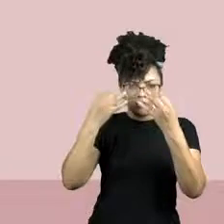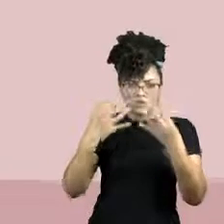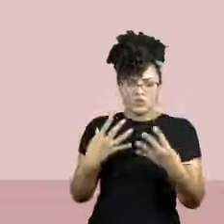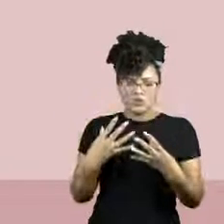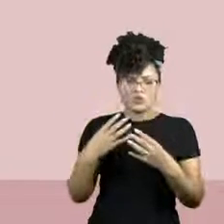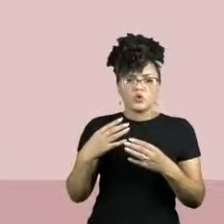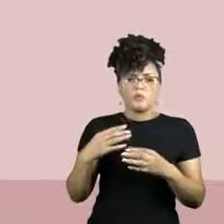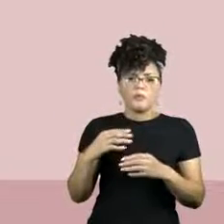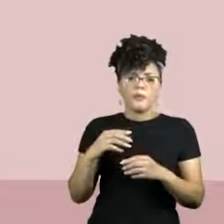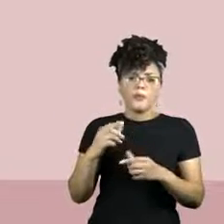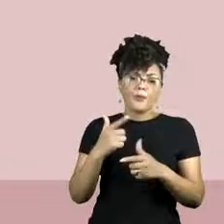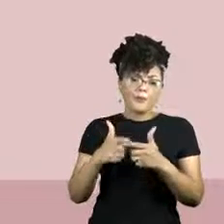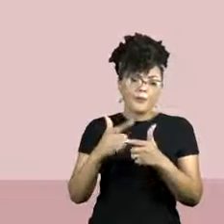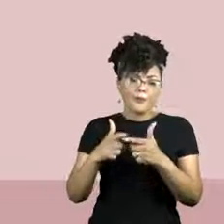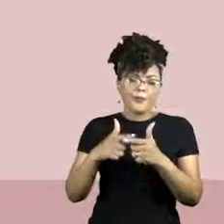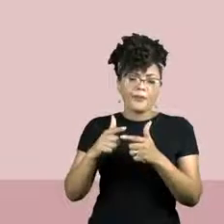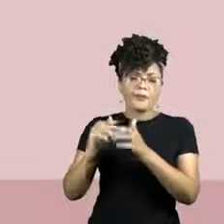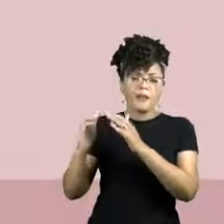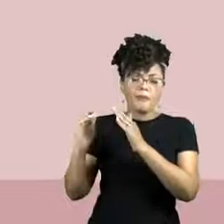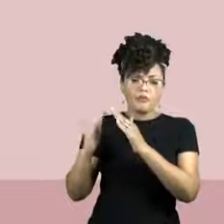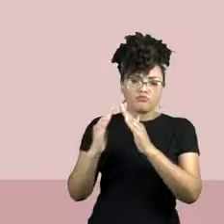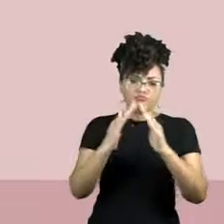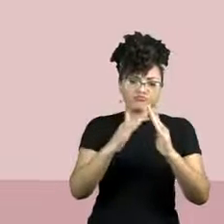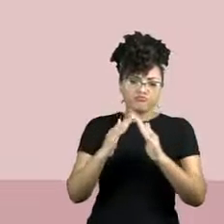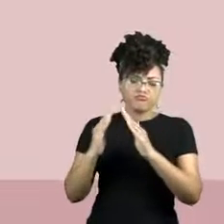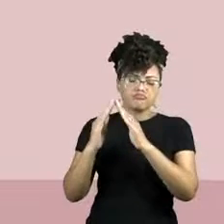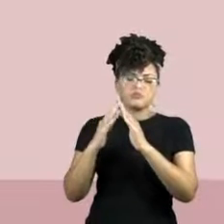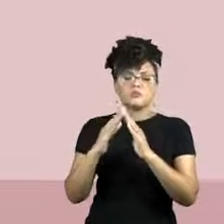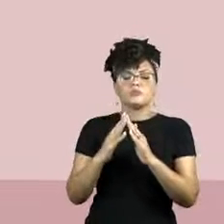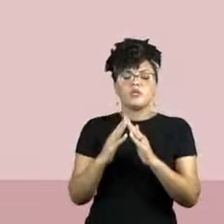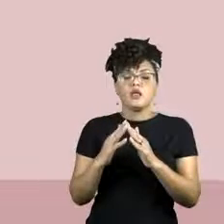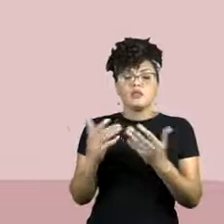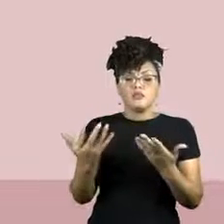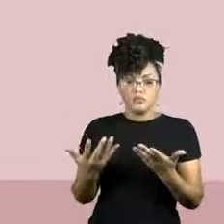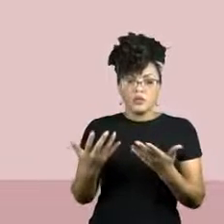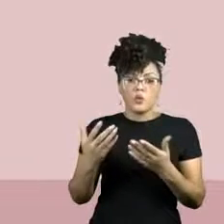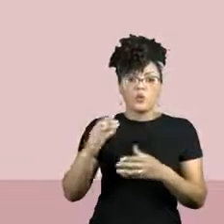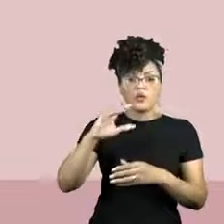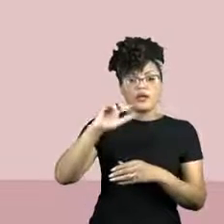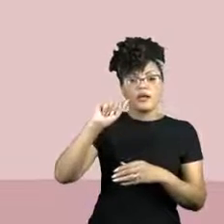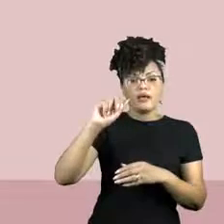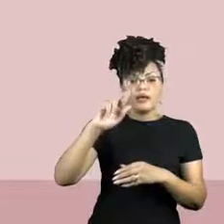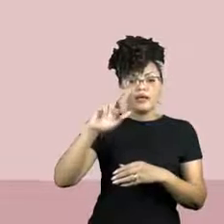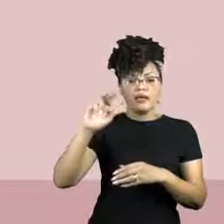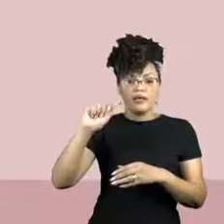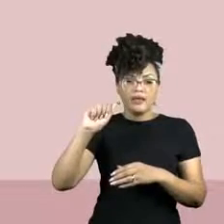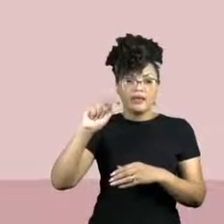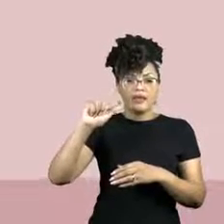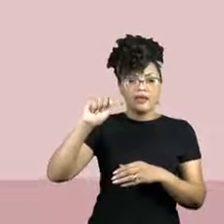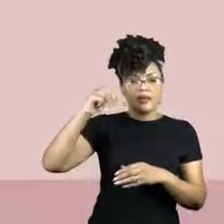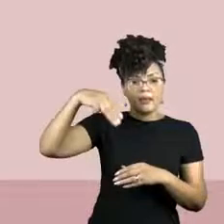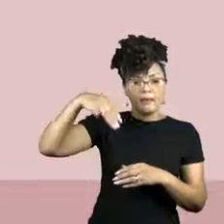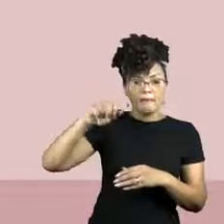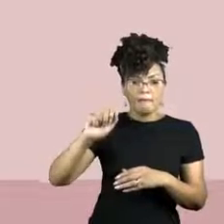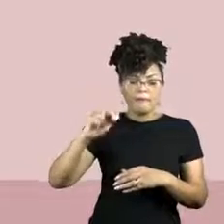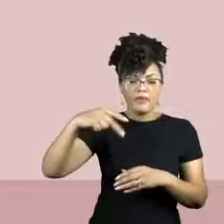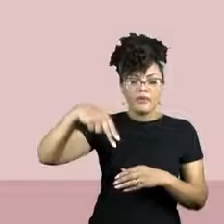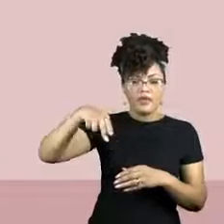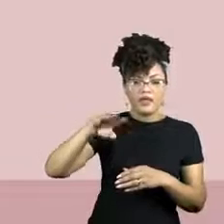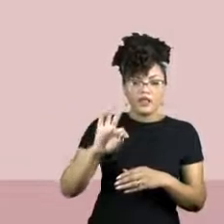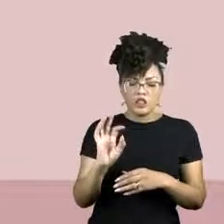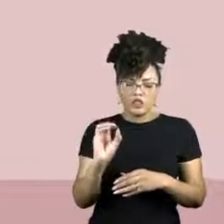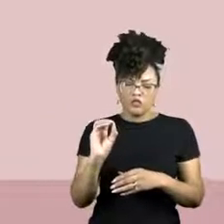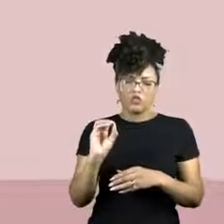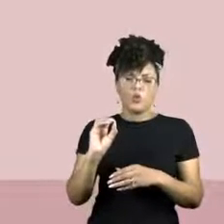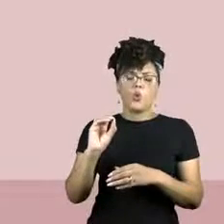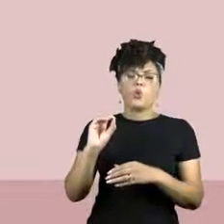Mas, do ponto de vista de cálculo, inclusive, o carregamento ele tende a se acrescentar ao peso gravitacional. Né? Aqui